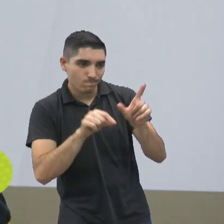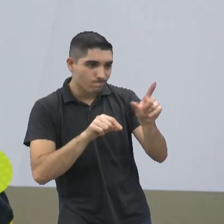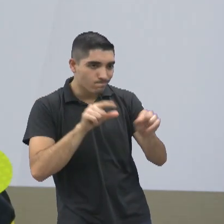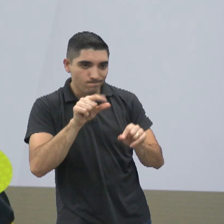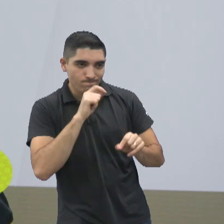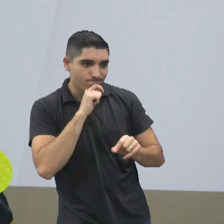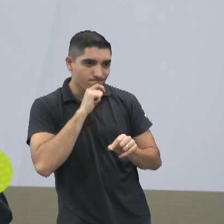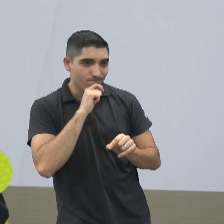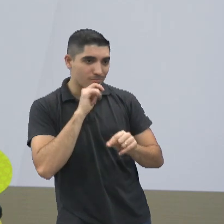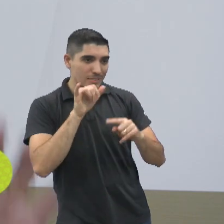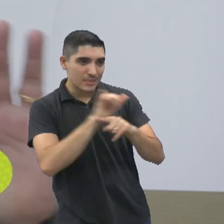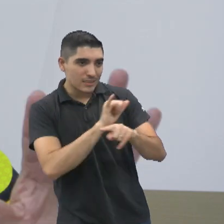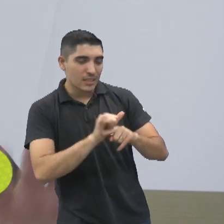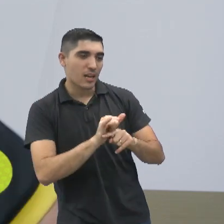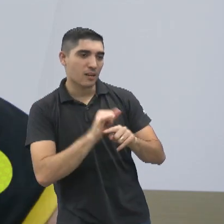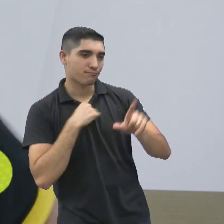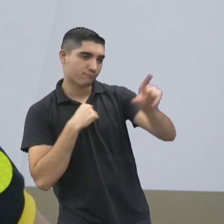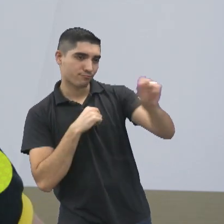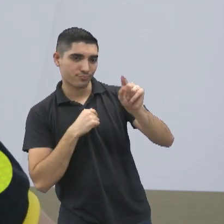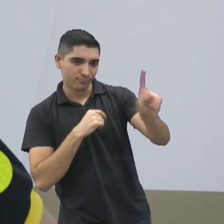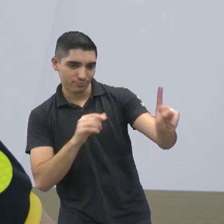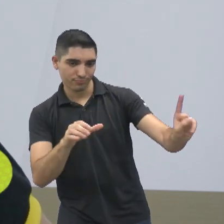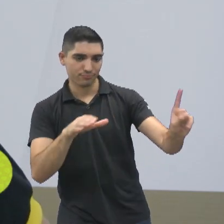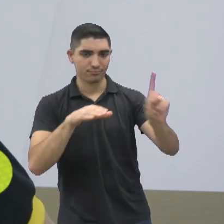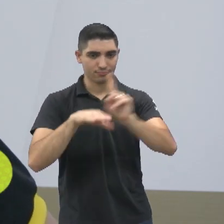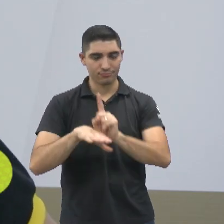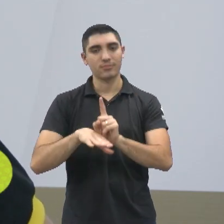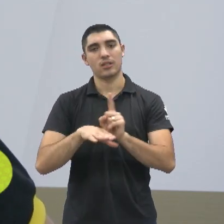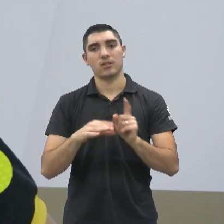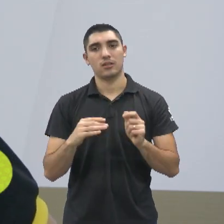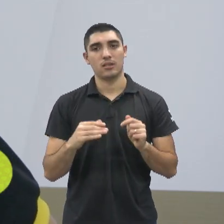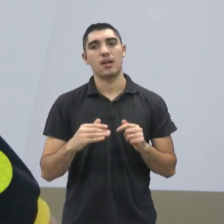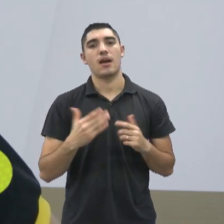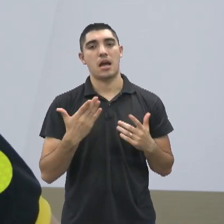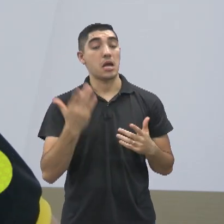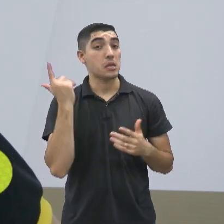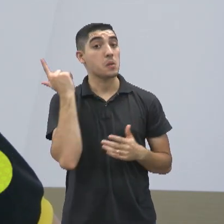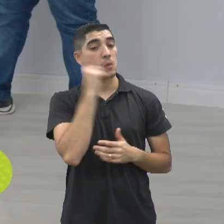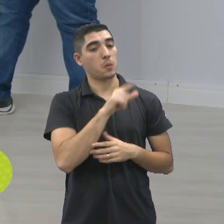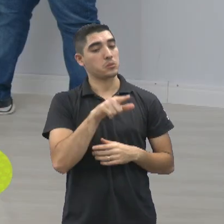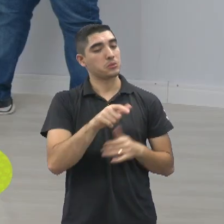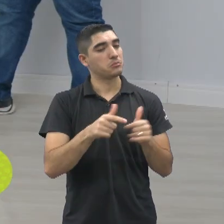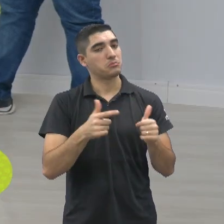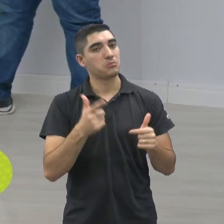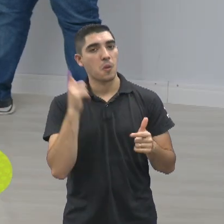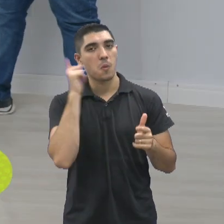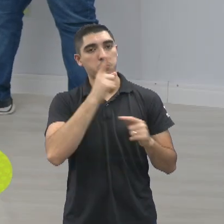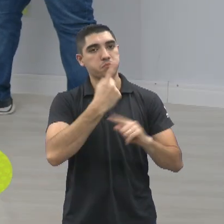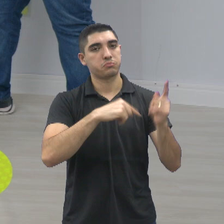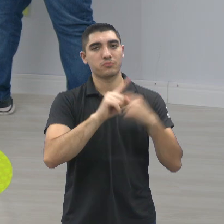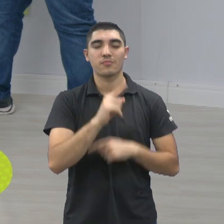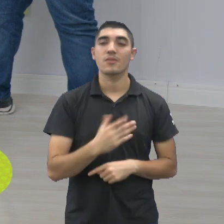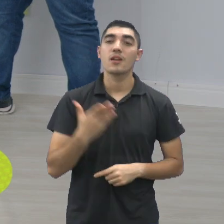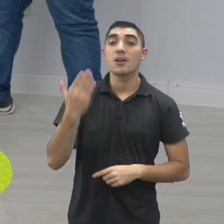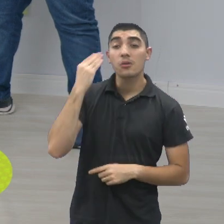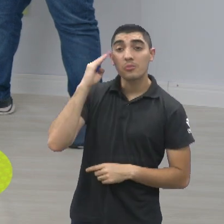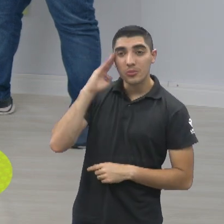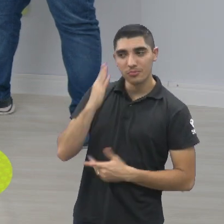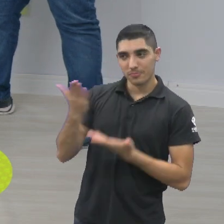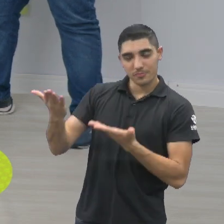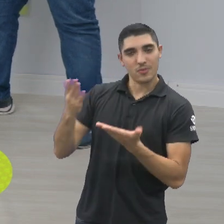de treinar muita coisa. Então posicionei todo mundo ali e acabou dando certo. Brunão, Augusto Ambrogi está com a gente.